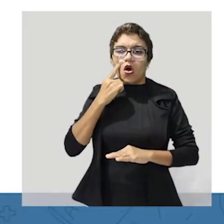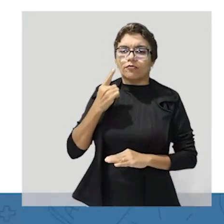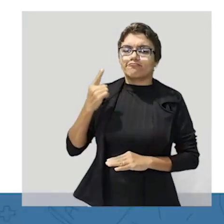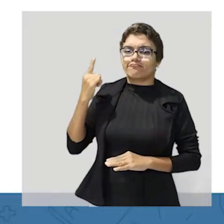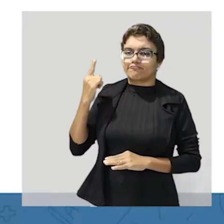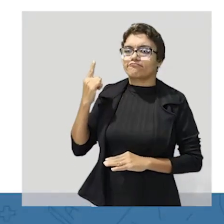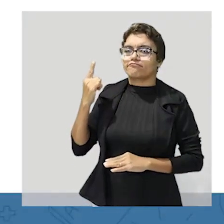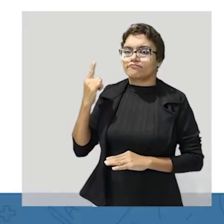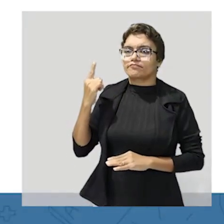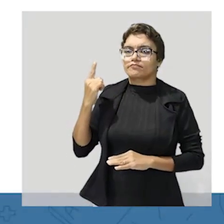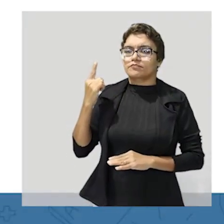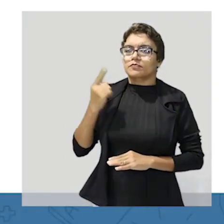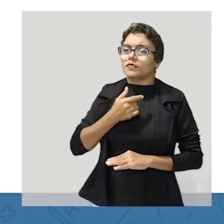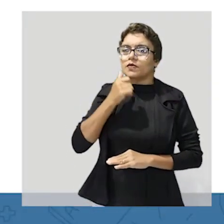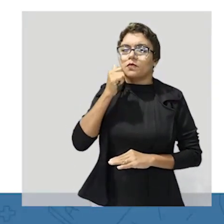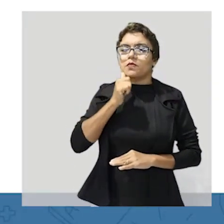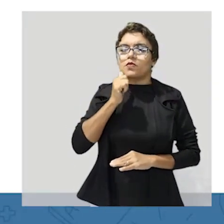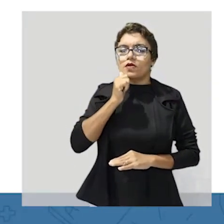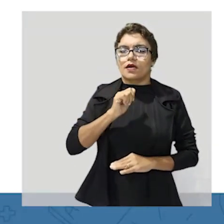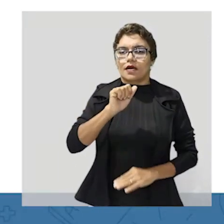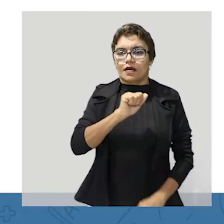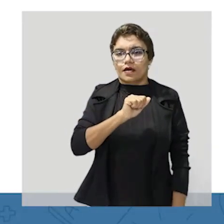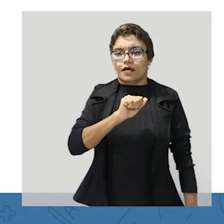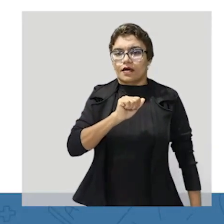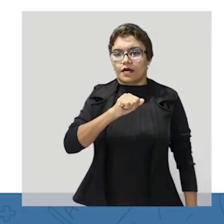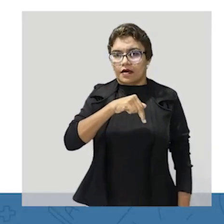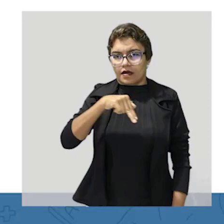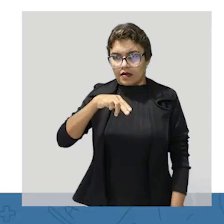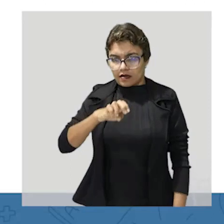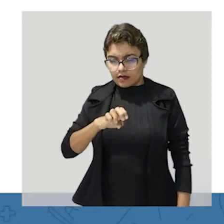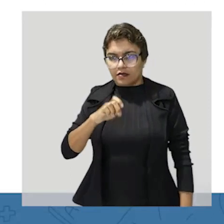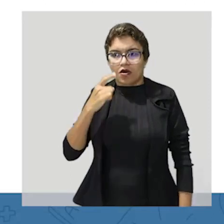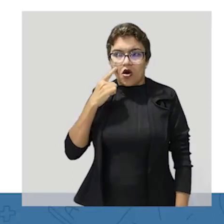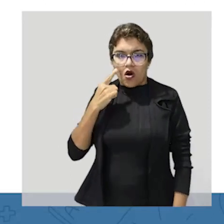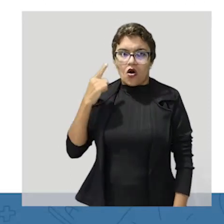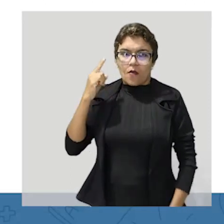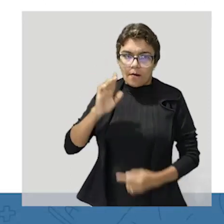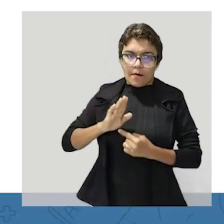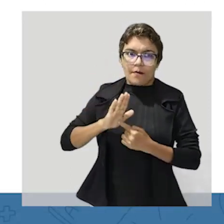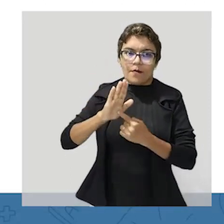a autora Anne Coquelin, reflete ações que